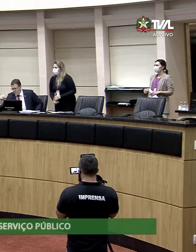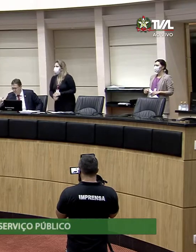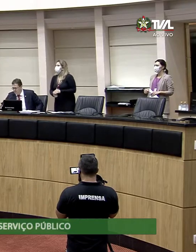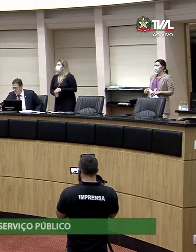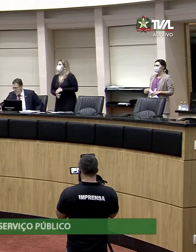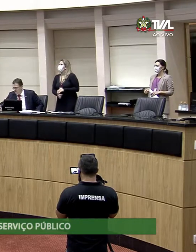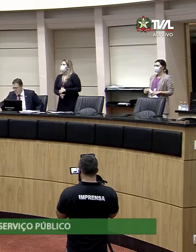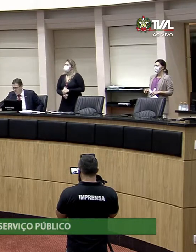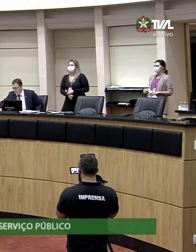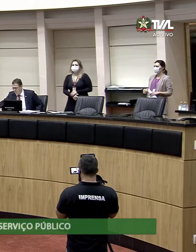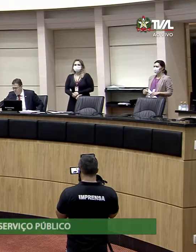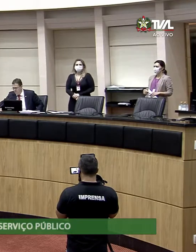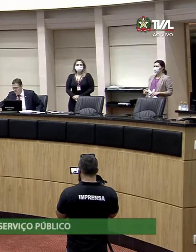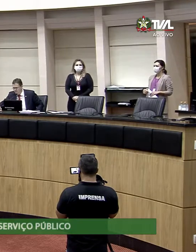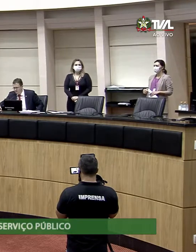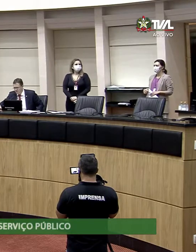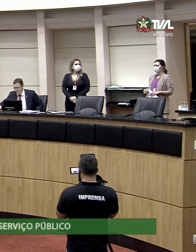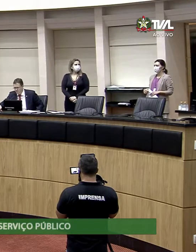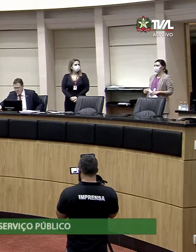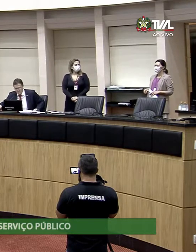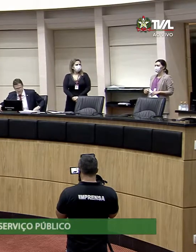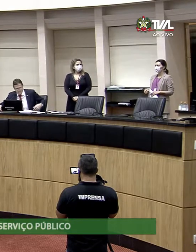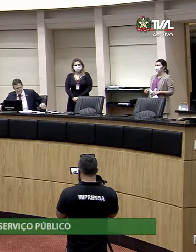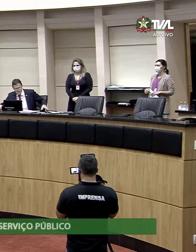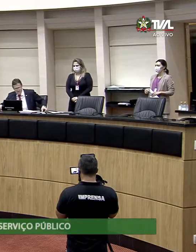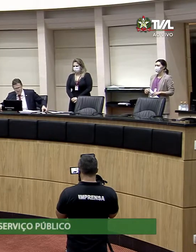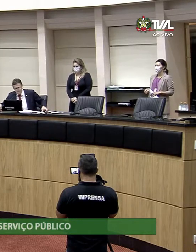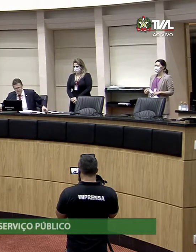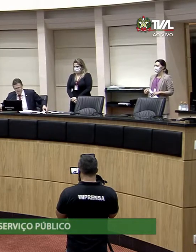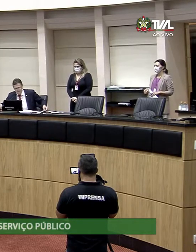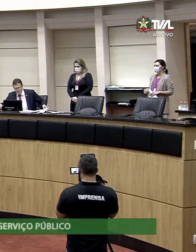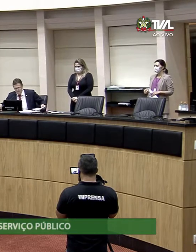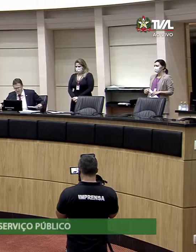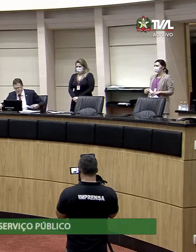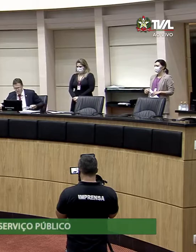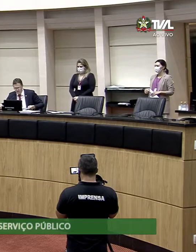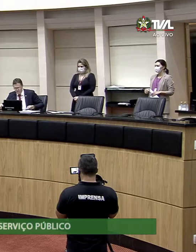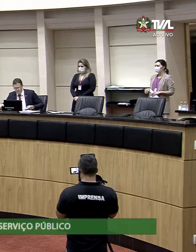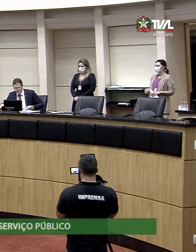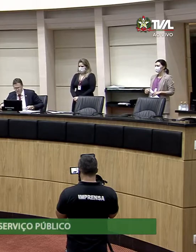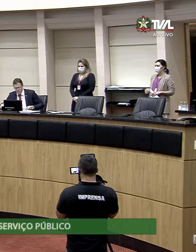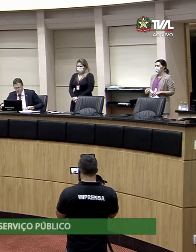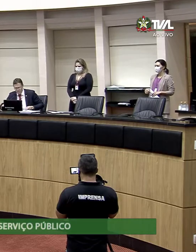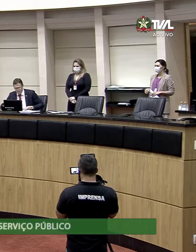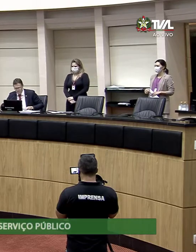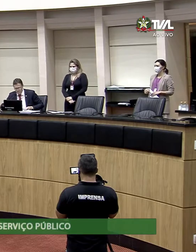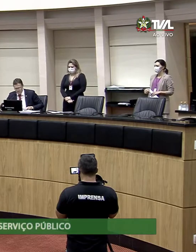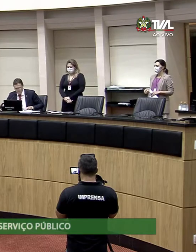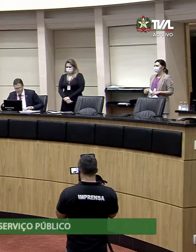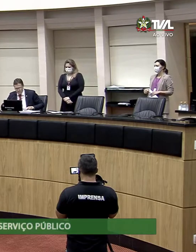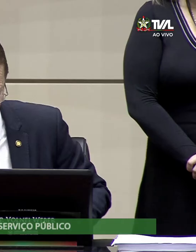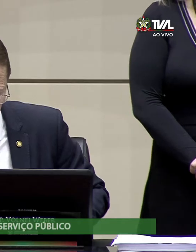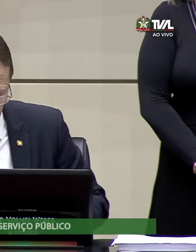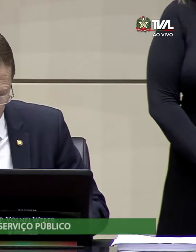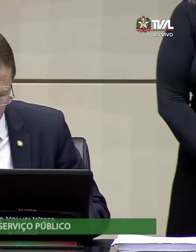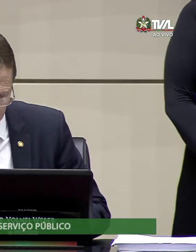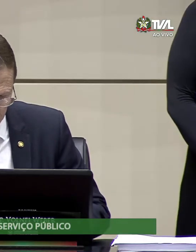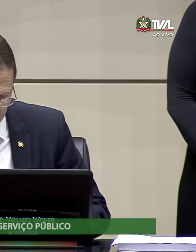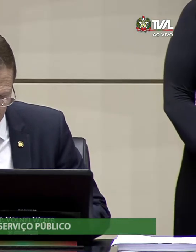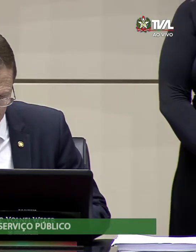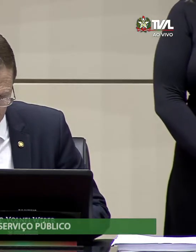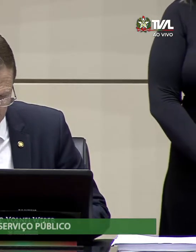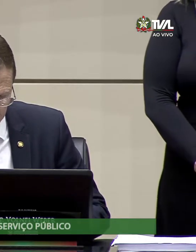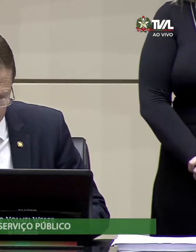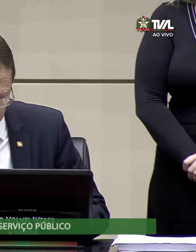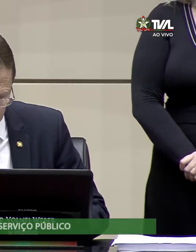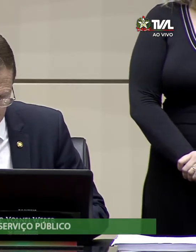Bom dia aos que já estão presentes. E para a verificação de quórum, faço a chamada. Deputado